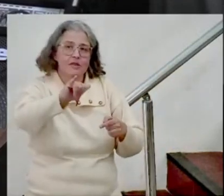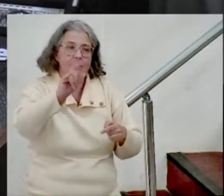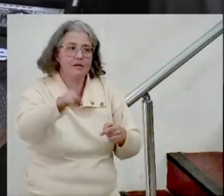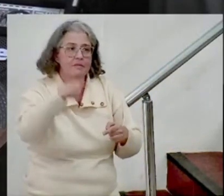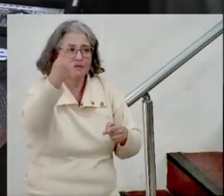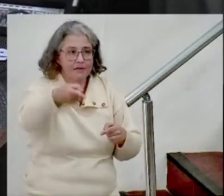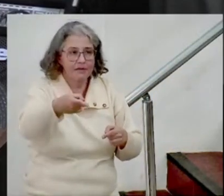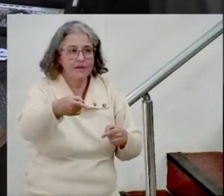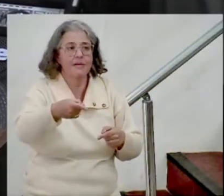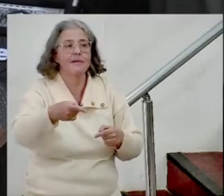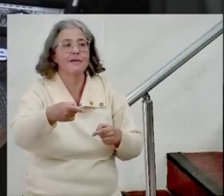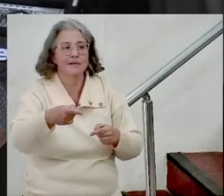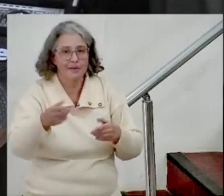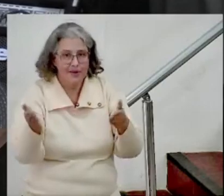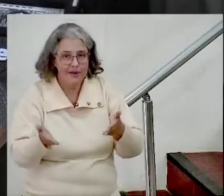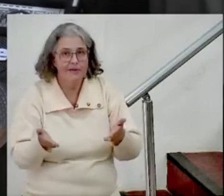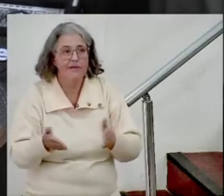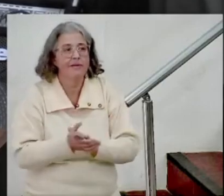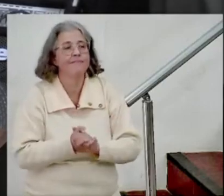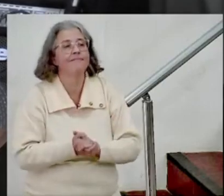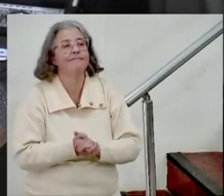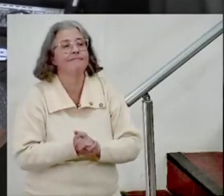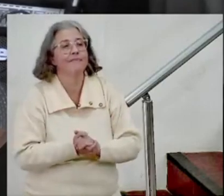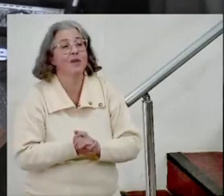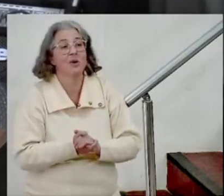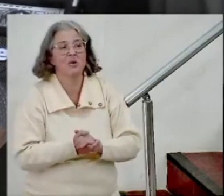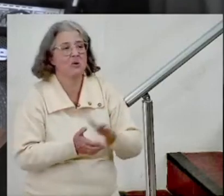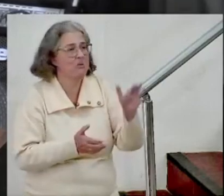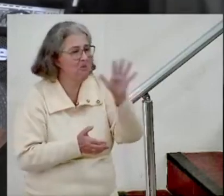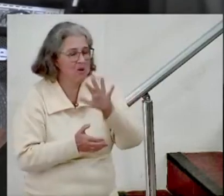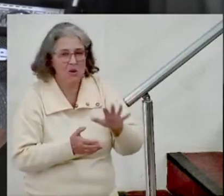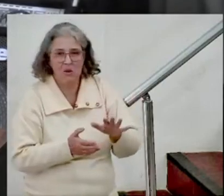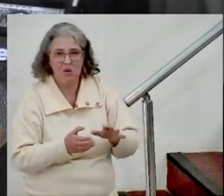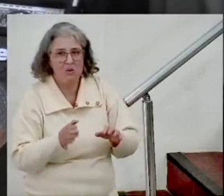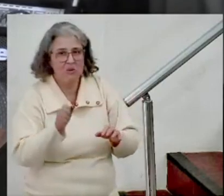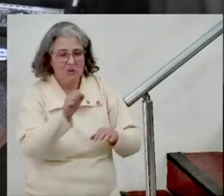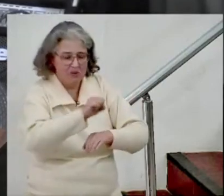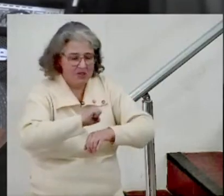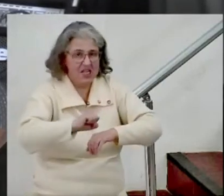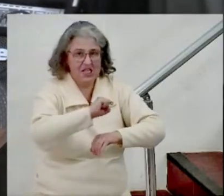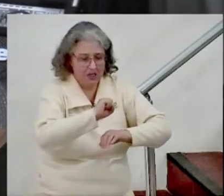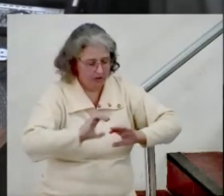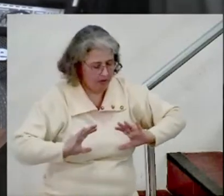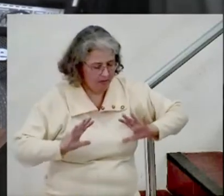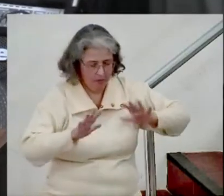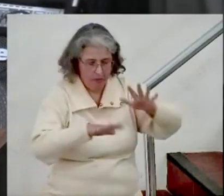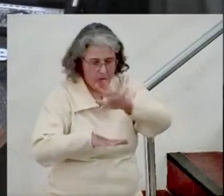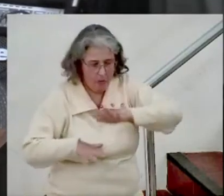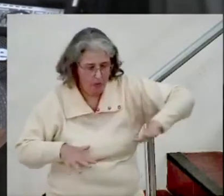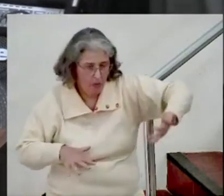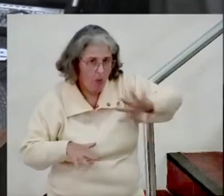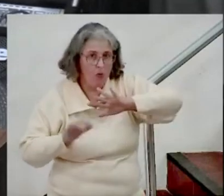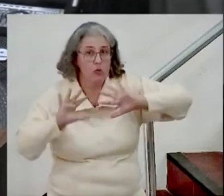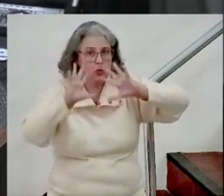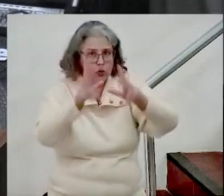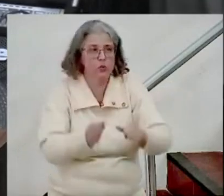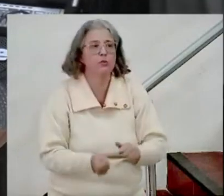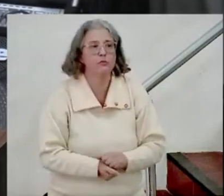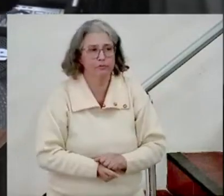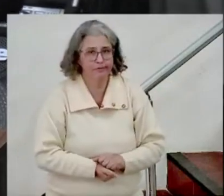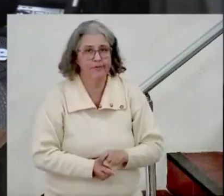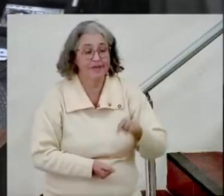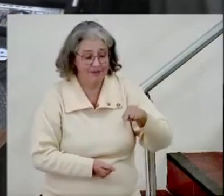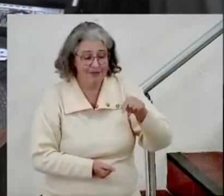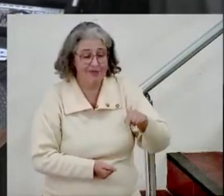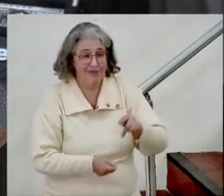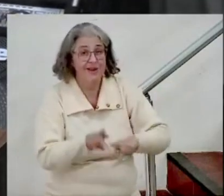dias que nos interessam agora. Os assírios dominaram totalmente o território. Esse pessoal cruel agora está mandando